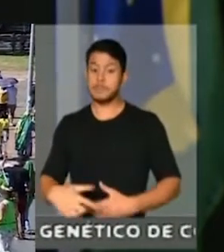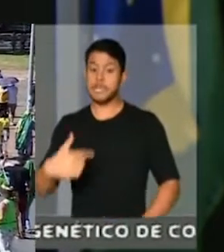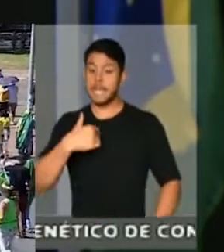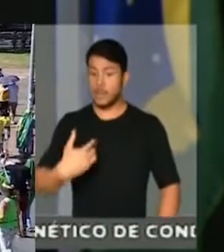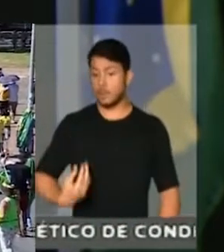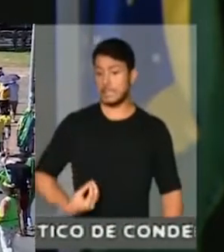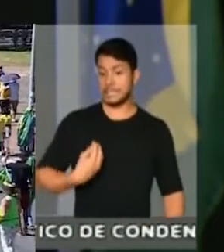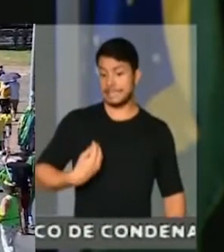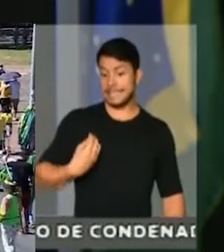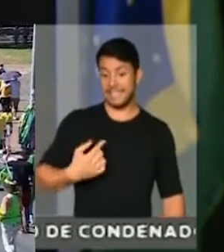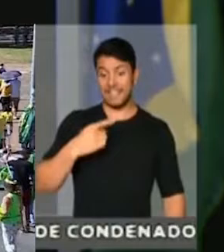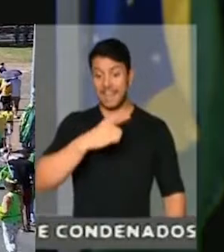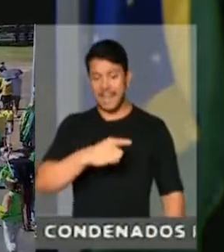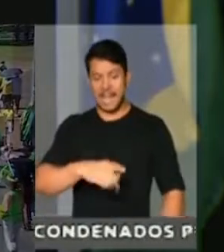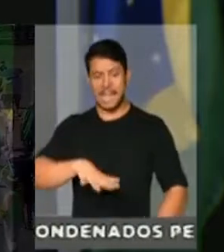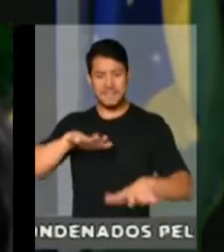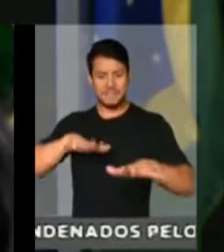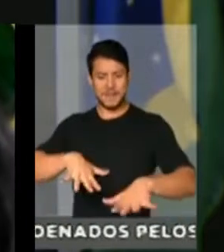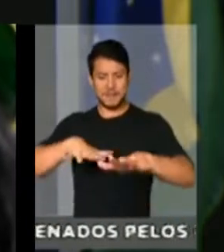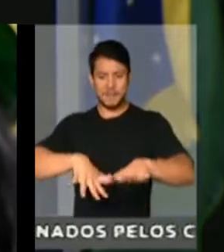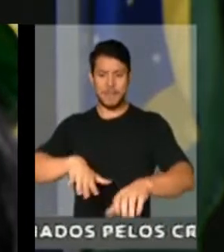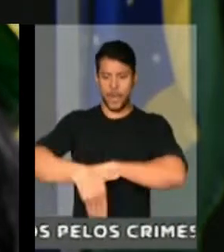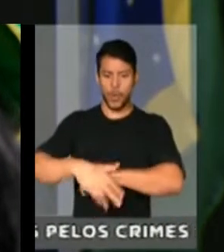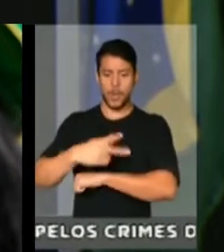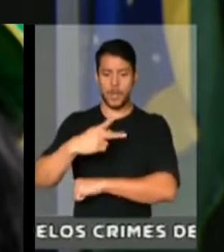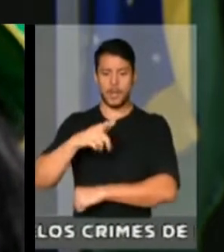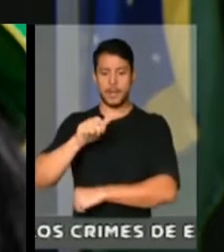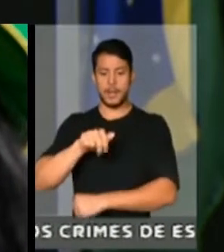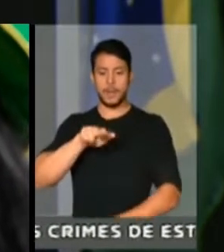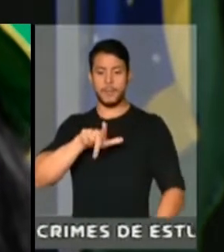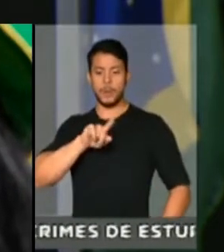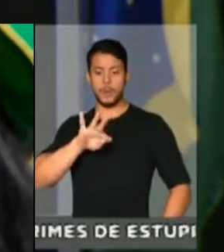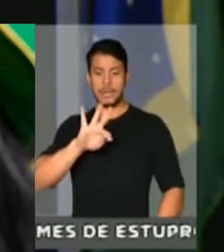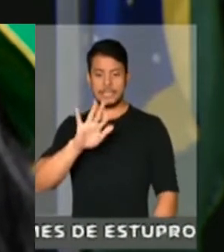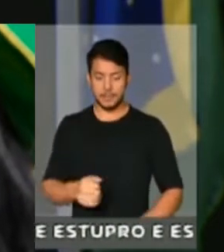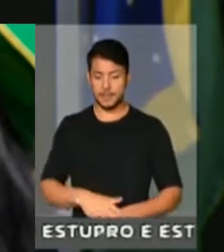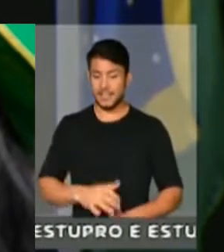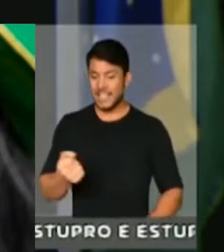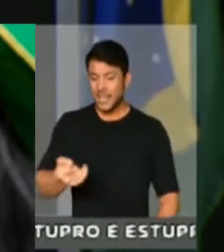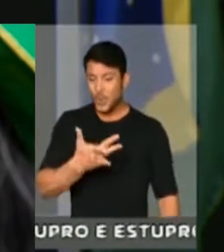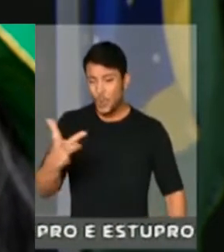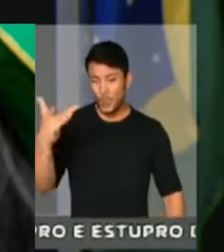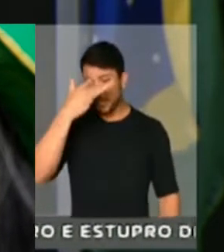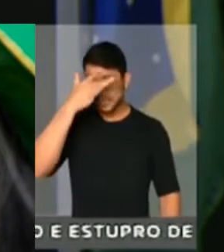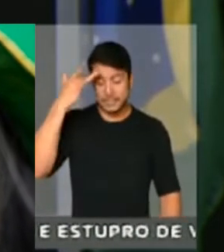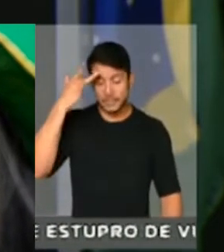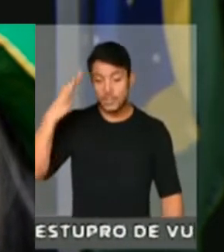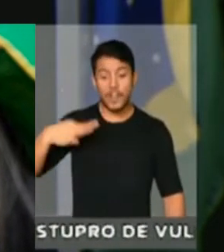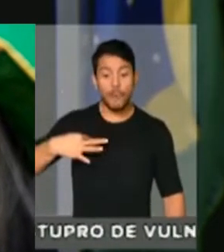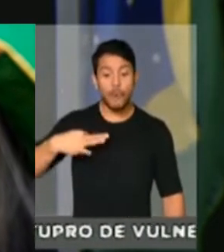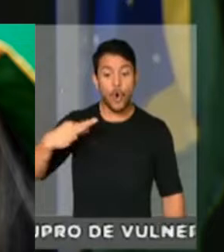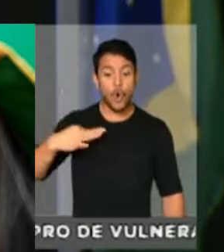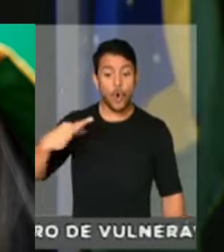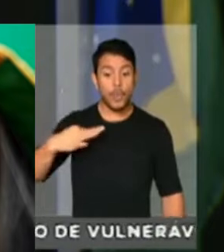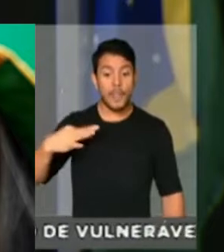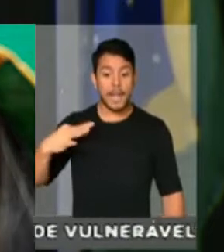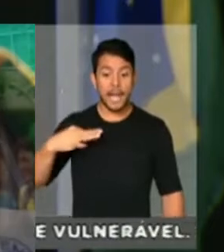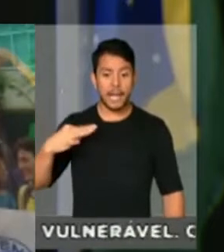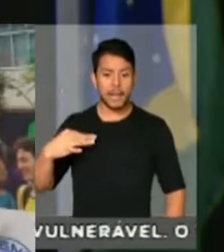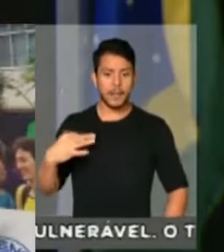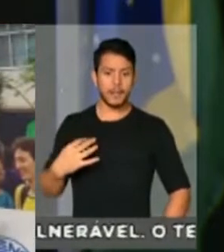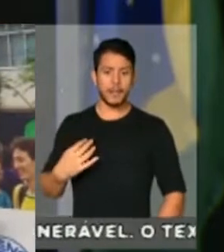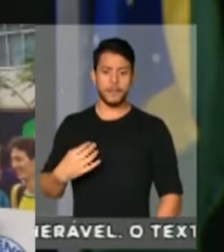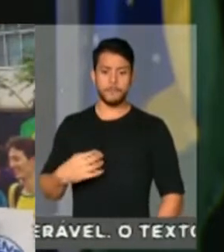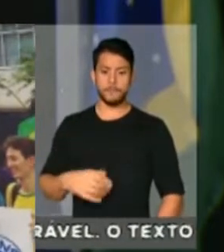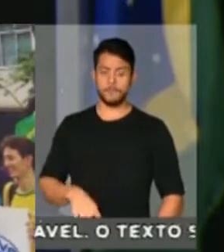na Paulista, centenas de milhares de pessoas, de forma voluntária, parafraseando um presidiário